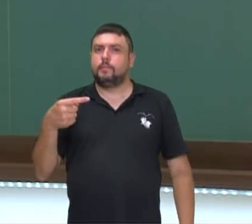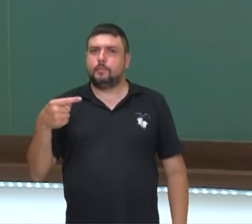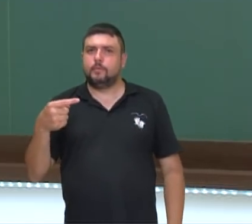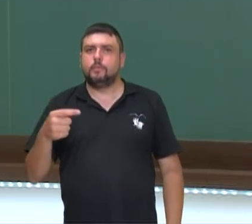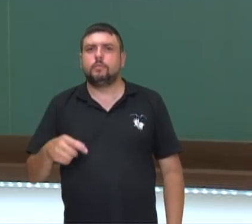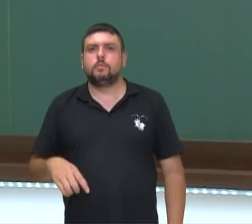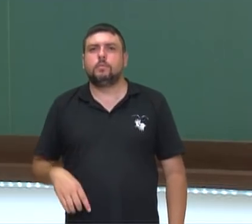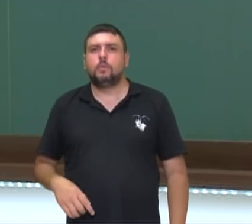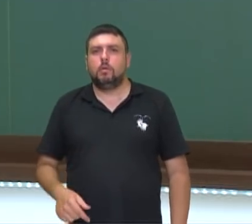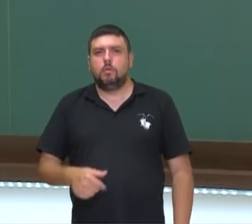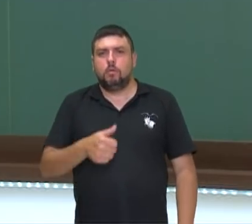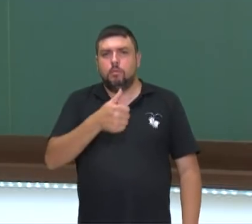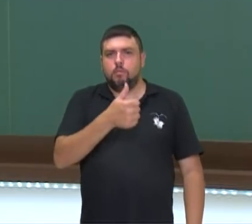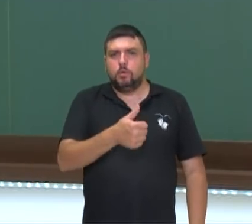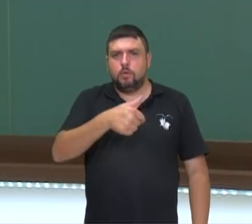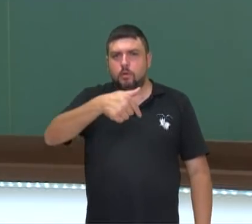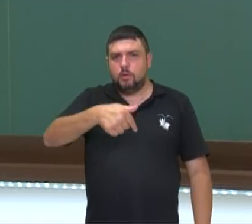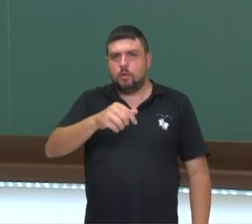R$